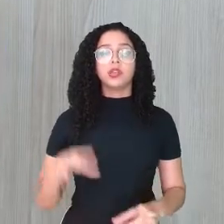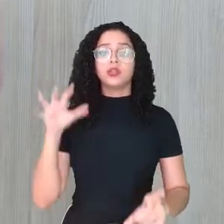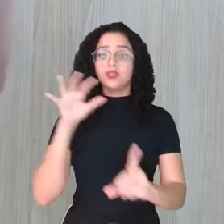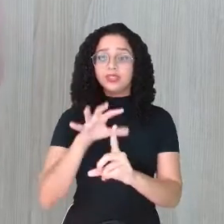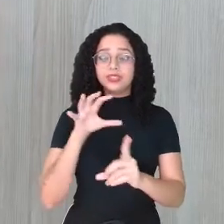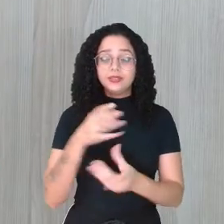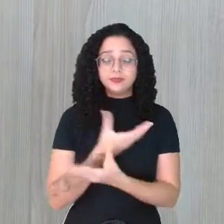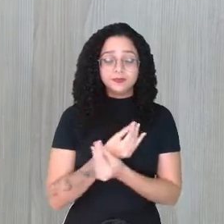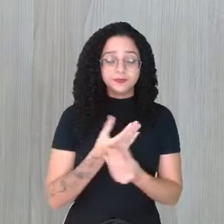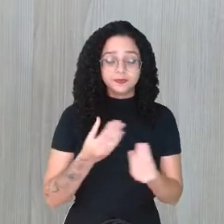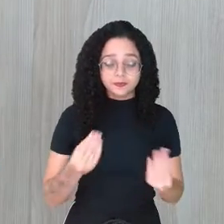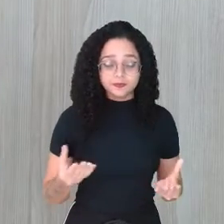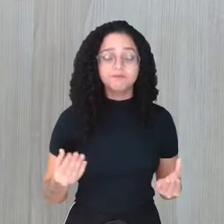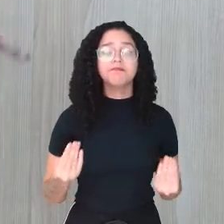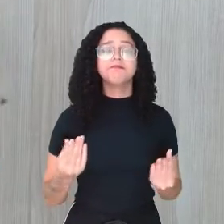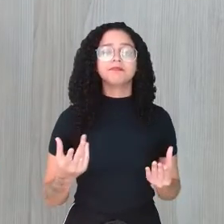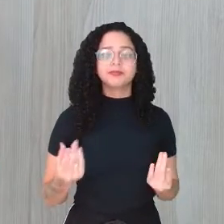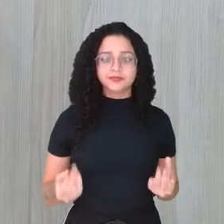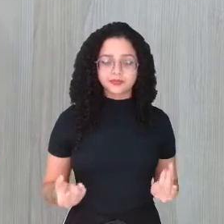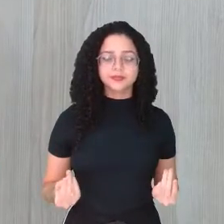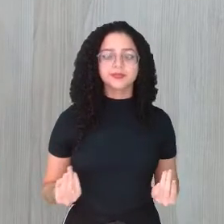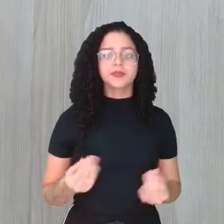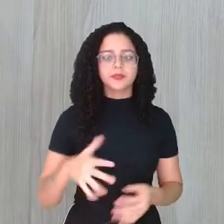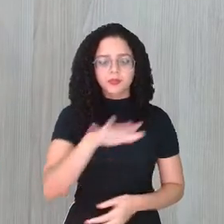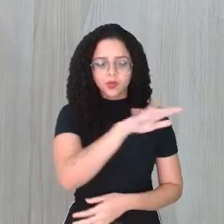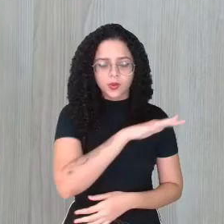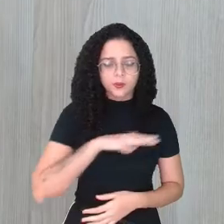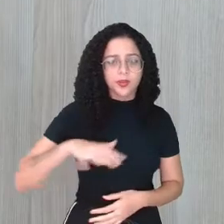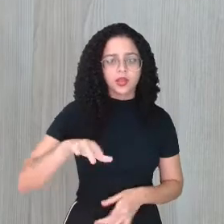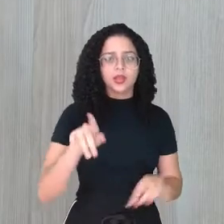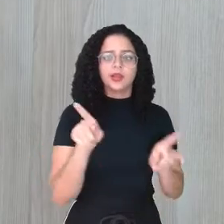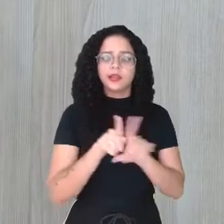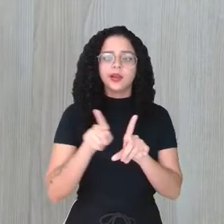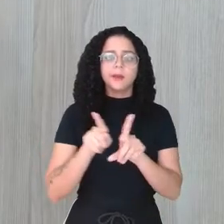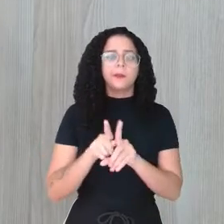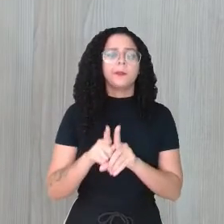influencia bastante no seu meio e